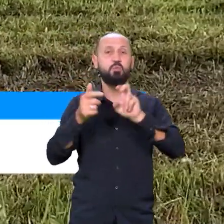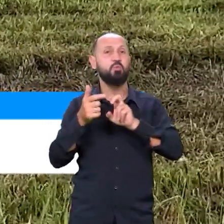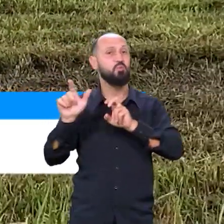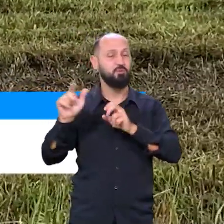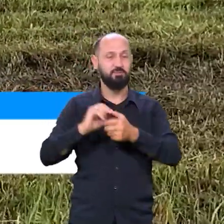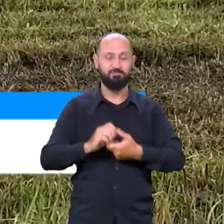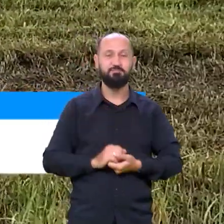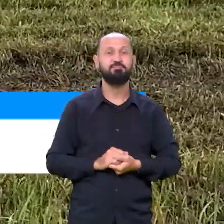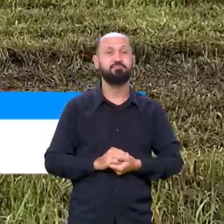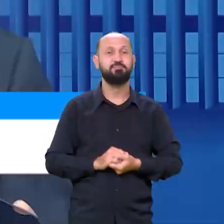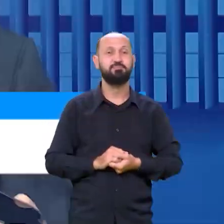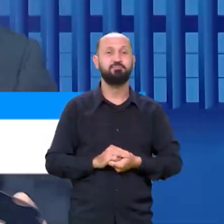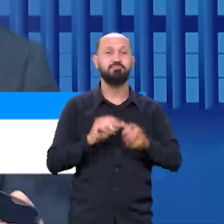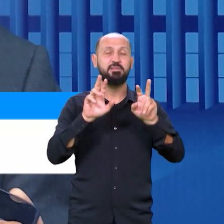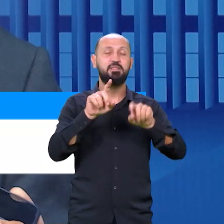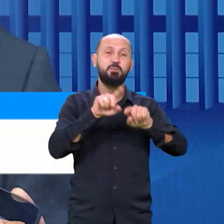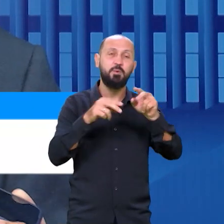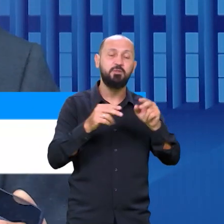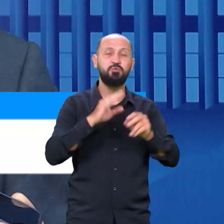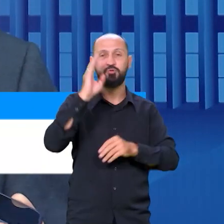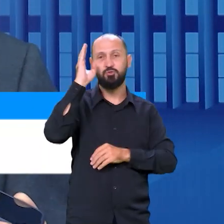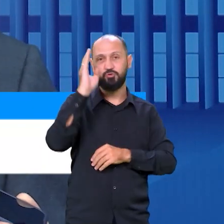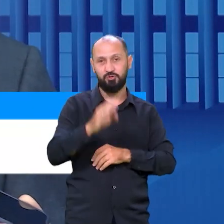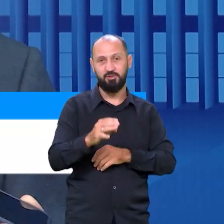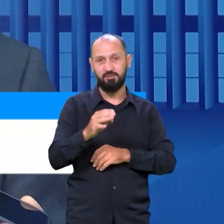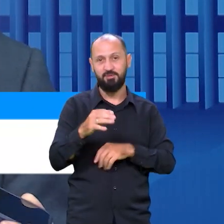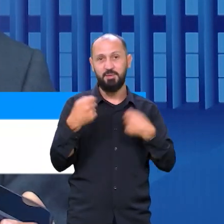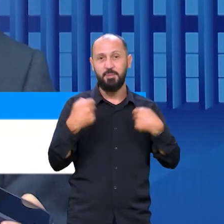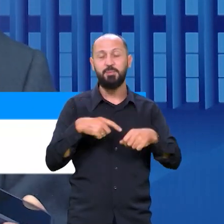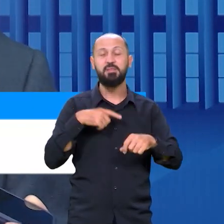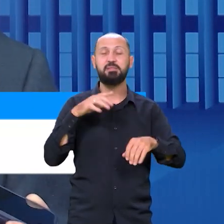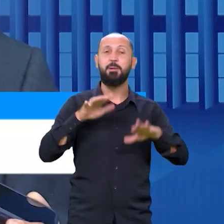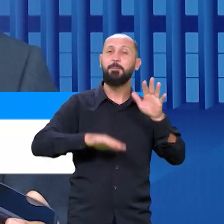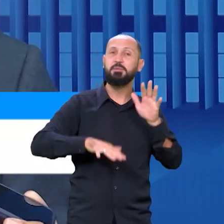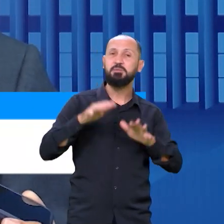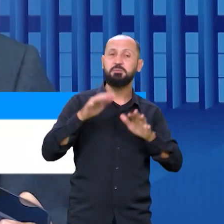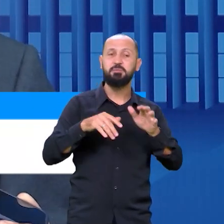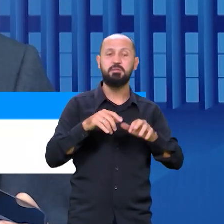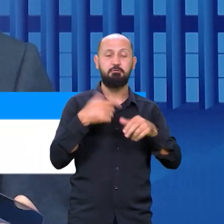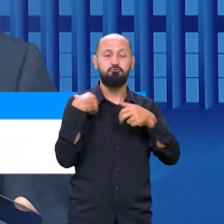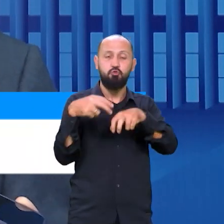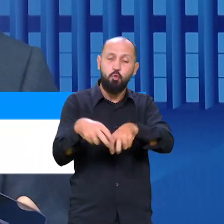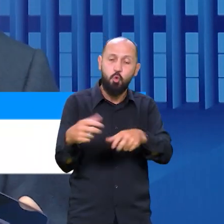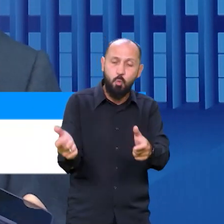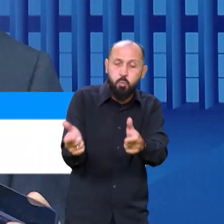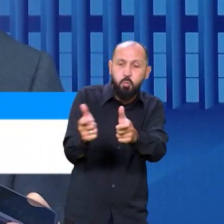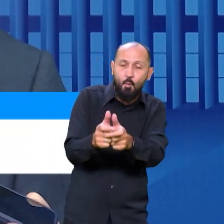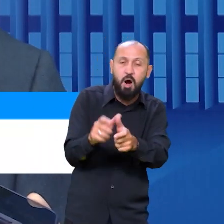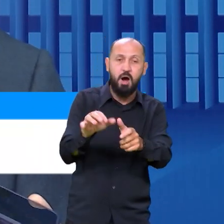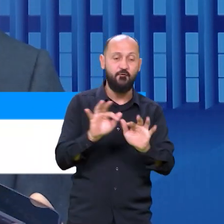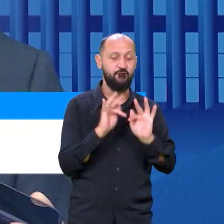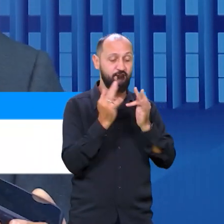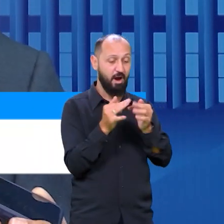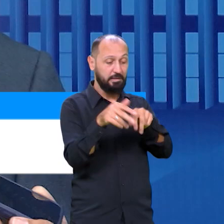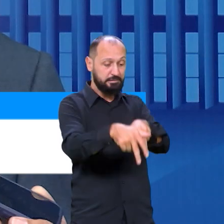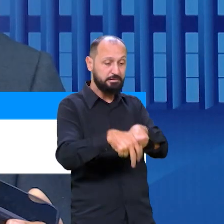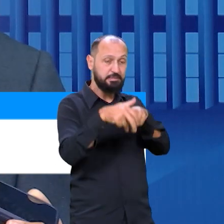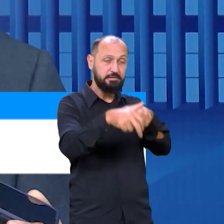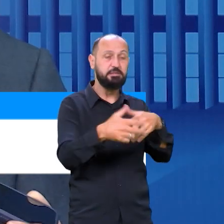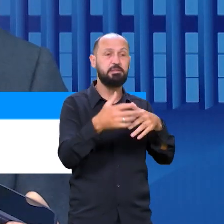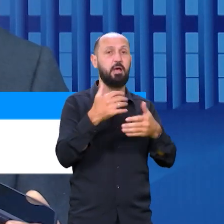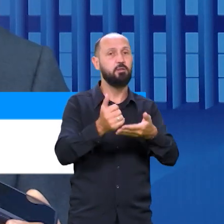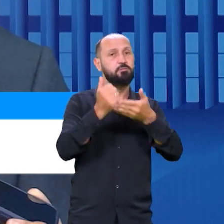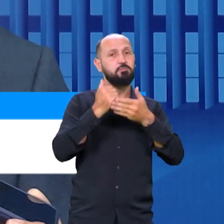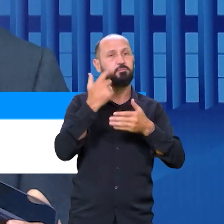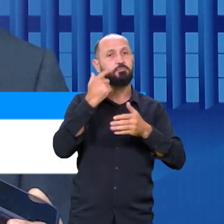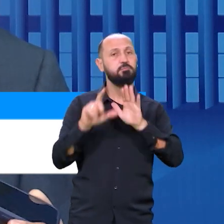ajudar em outras questões também. As questões dos recebimentos tirantes, a gente precisa atingir ainda os pequenos agricultores, os agricultores